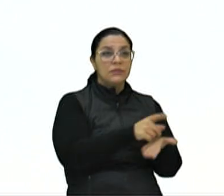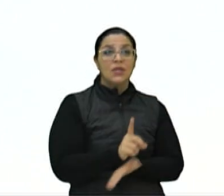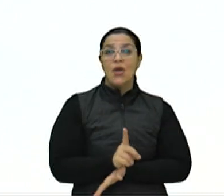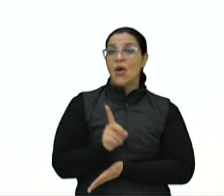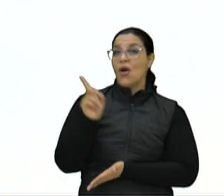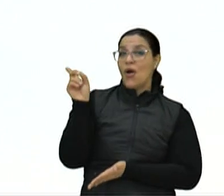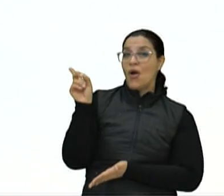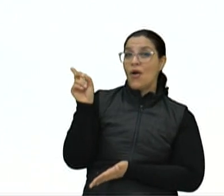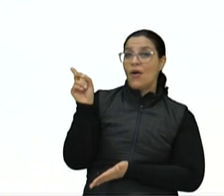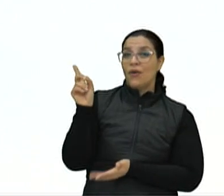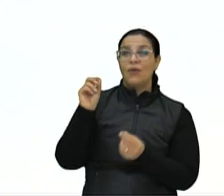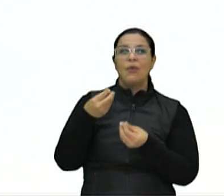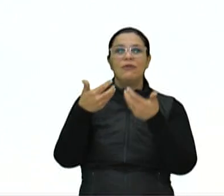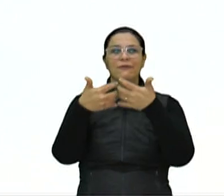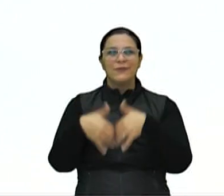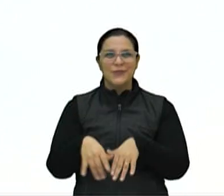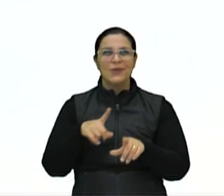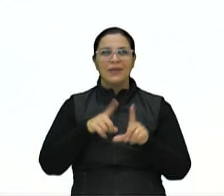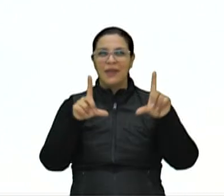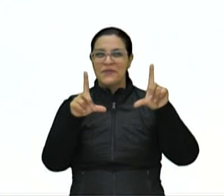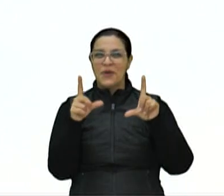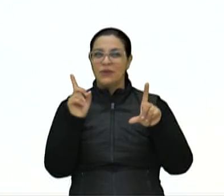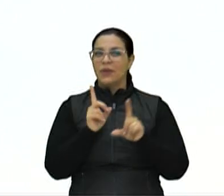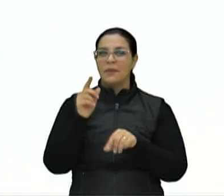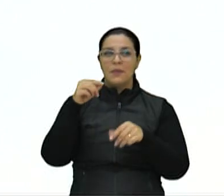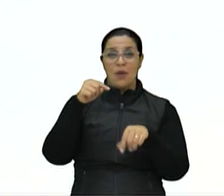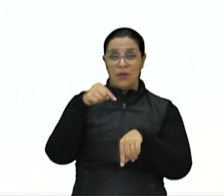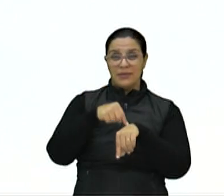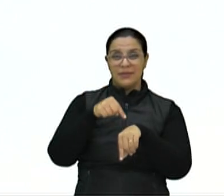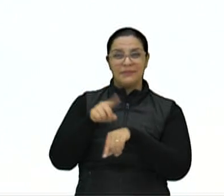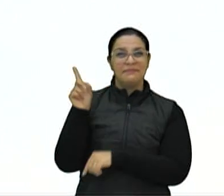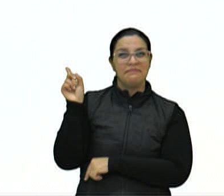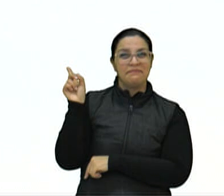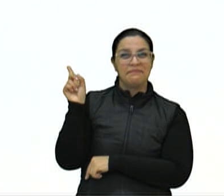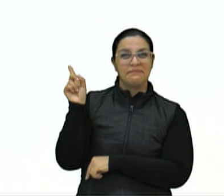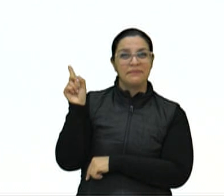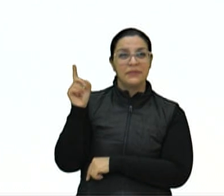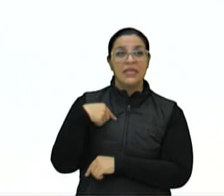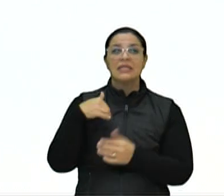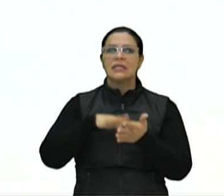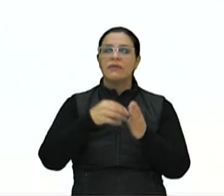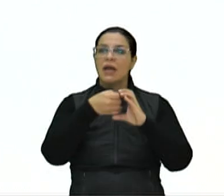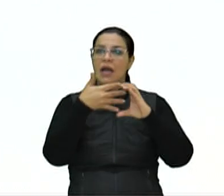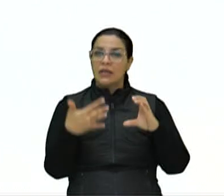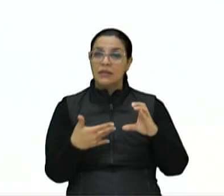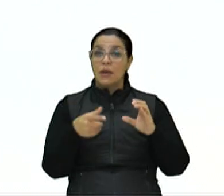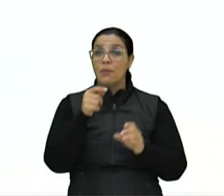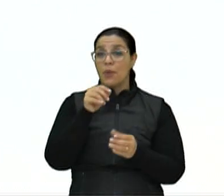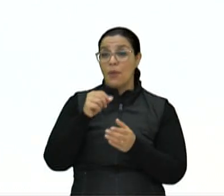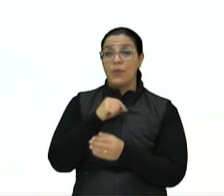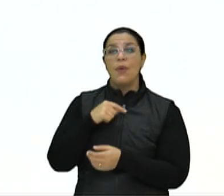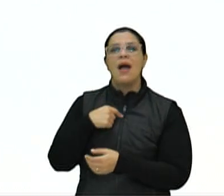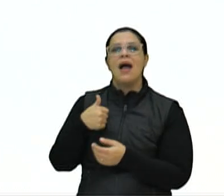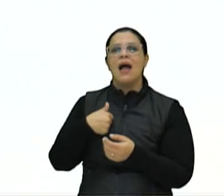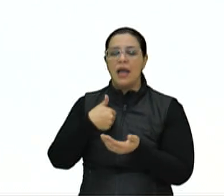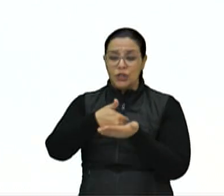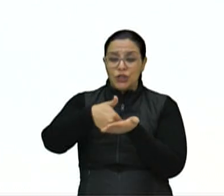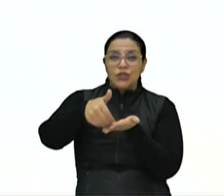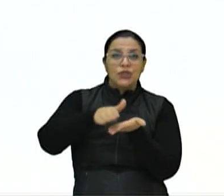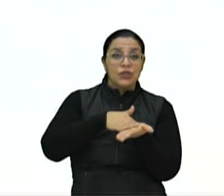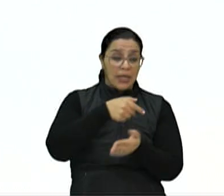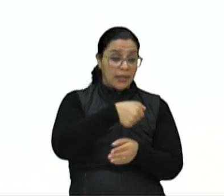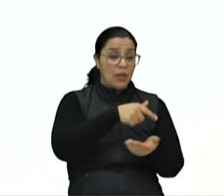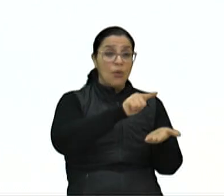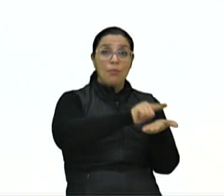de como que fica usando essa técnica. E algumas características são: a tinta não se espalha, como o papel